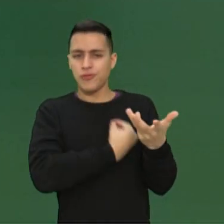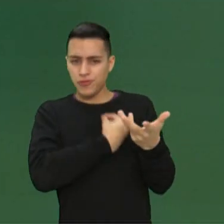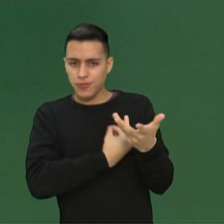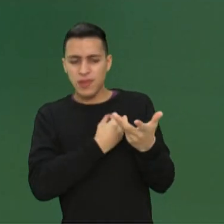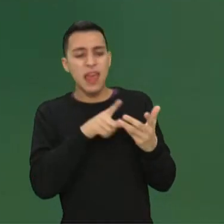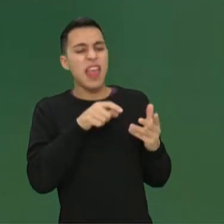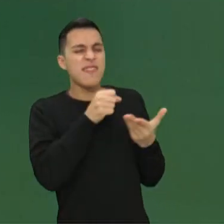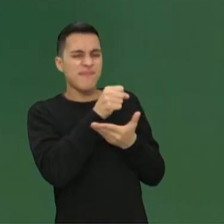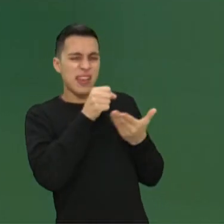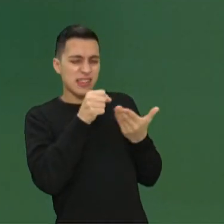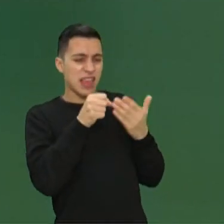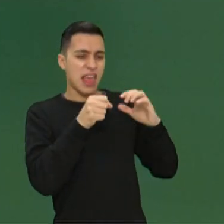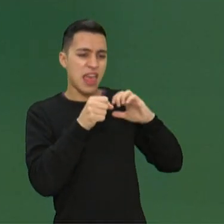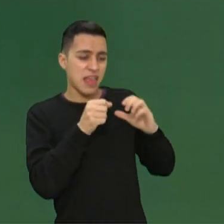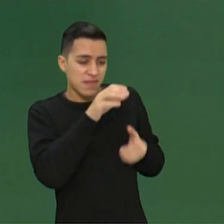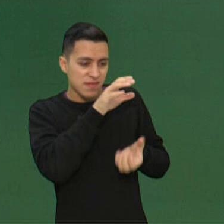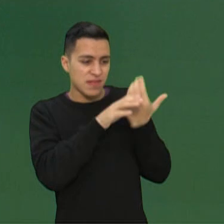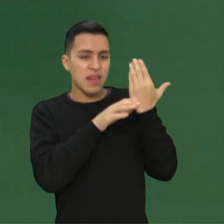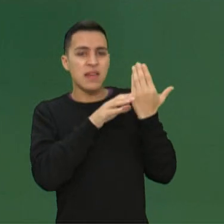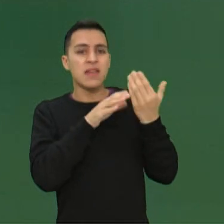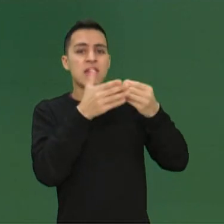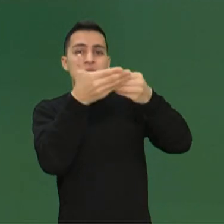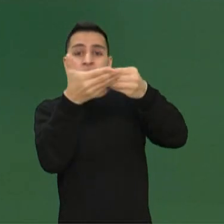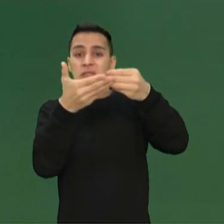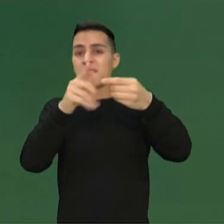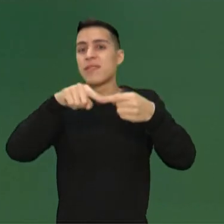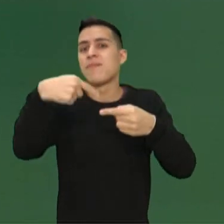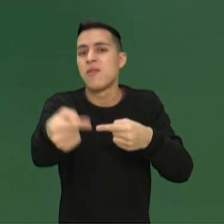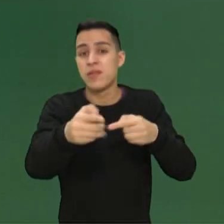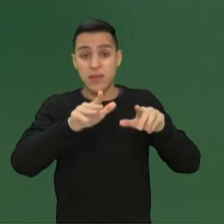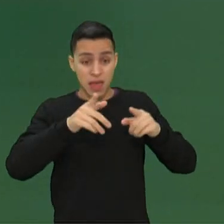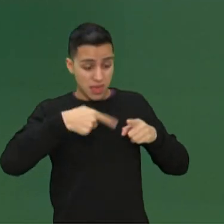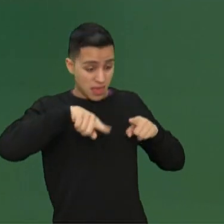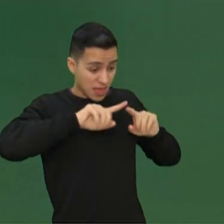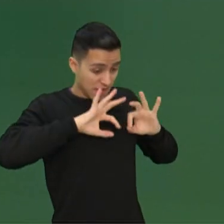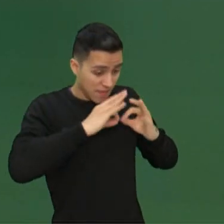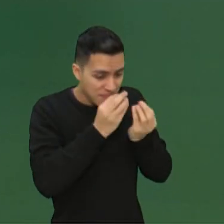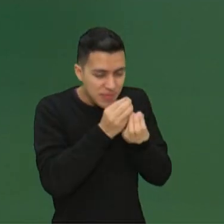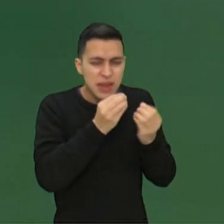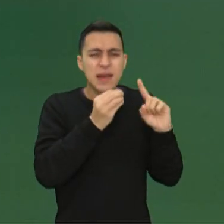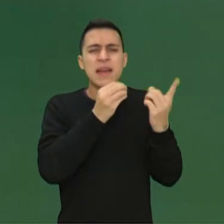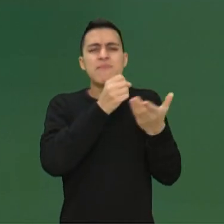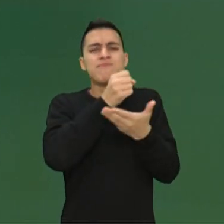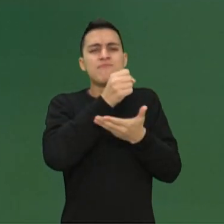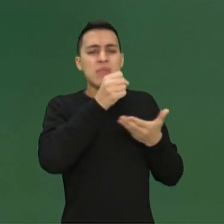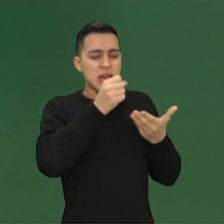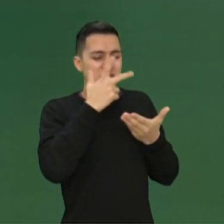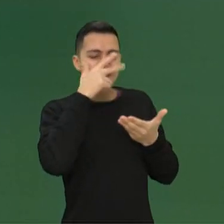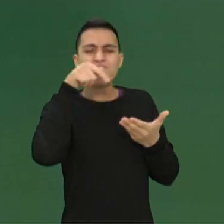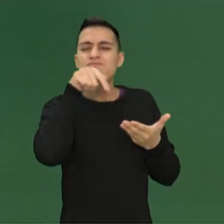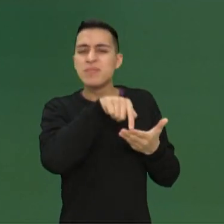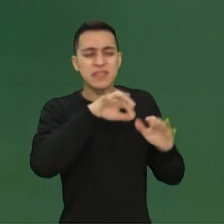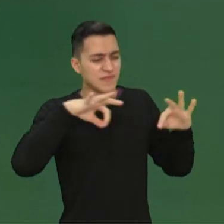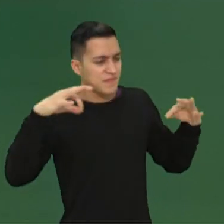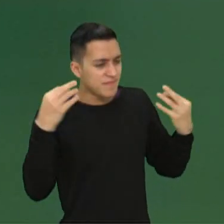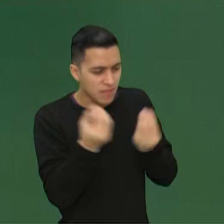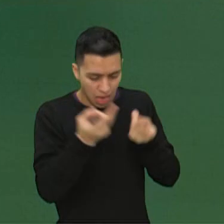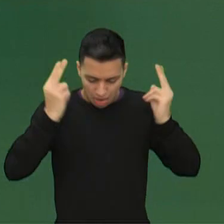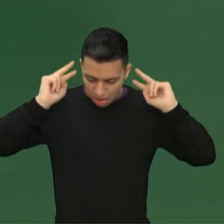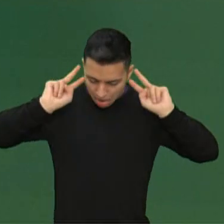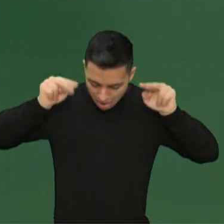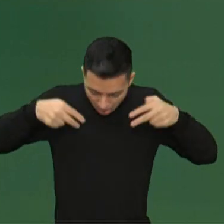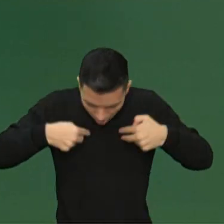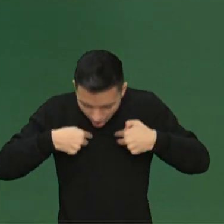base ética para a formação do Estado depois. A família é o primeiro princípio, né, que faz você se enxergar como